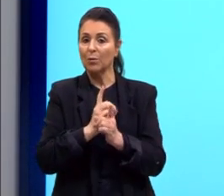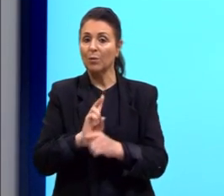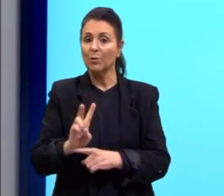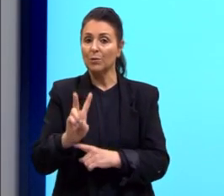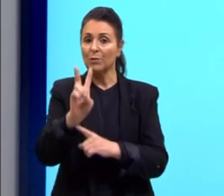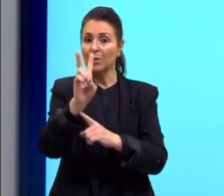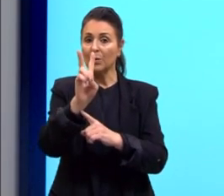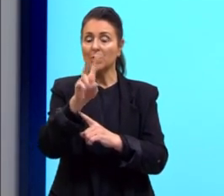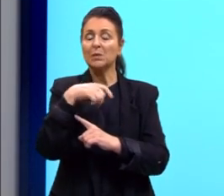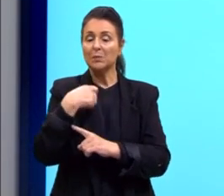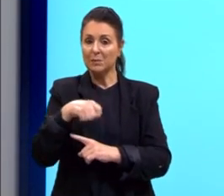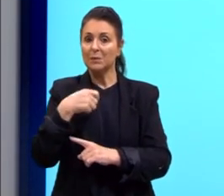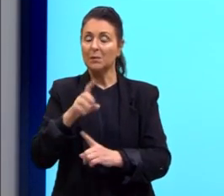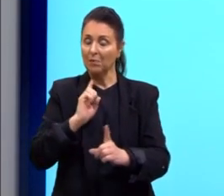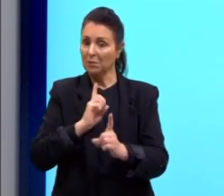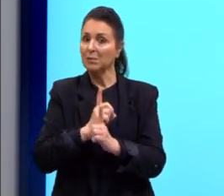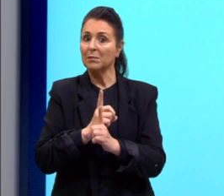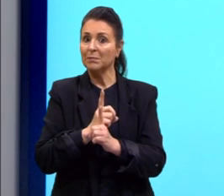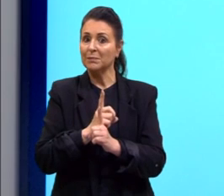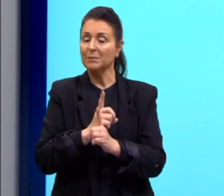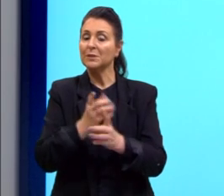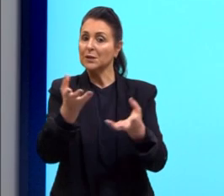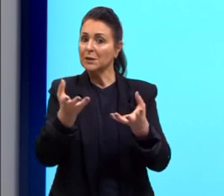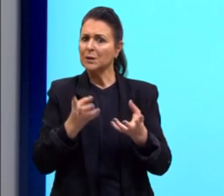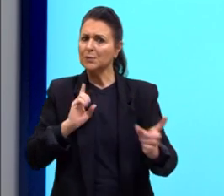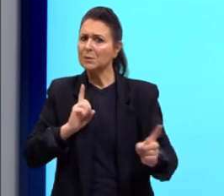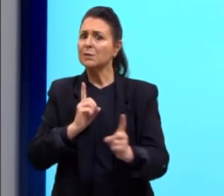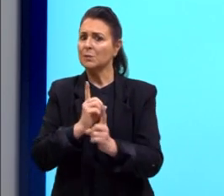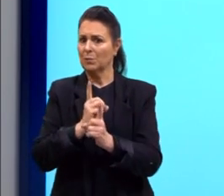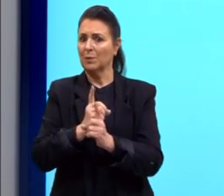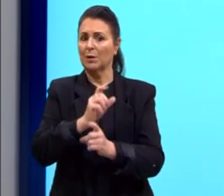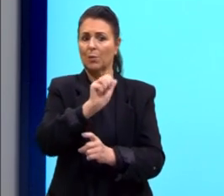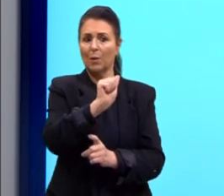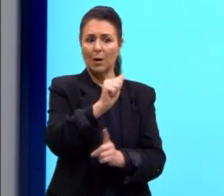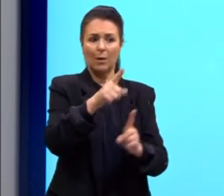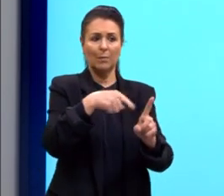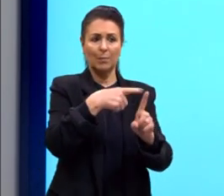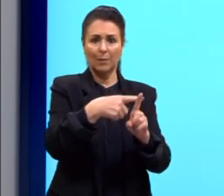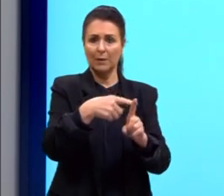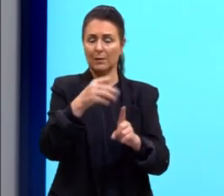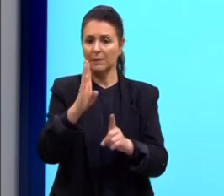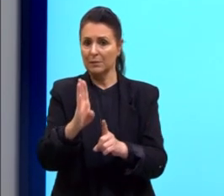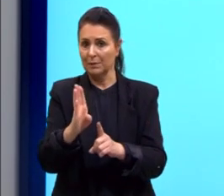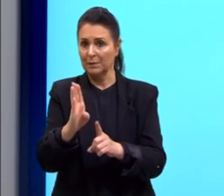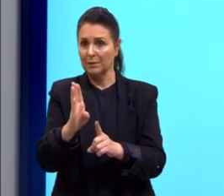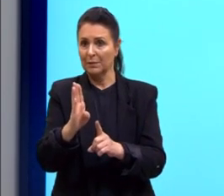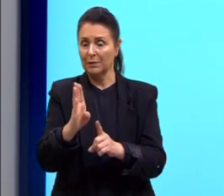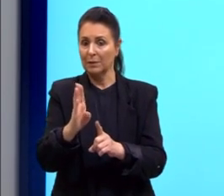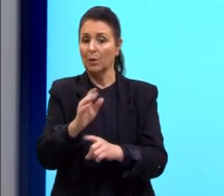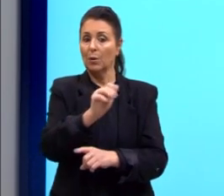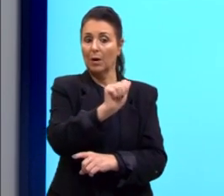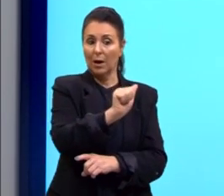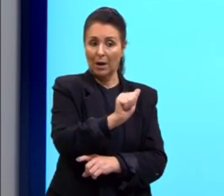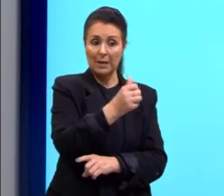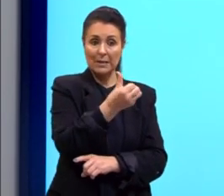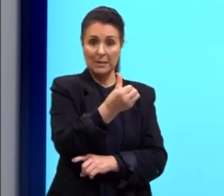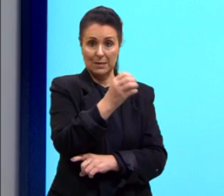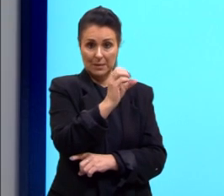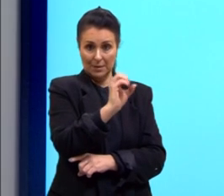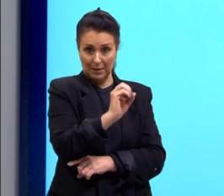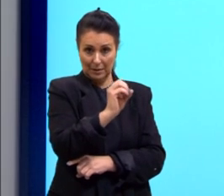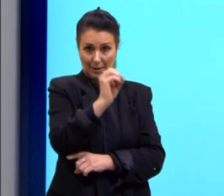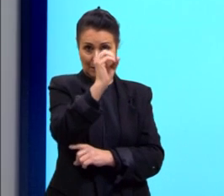valores que nós precisávamos né queríamos descobrir a + B sendo que o a vale